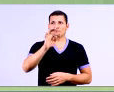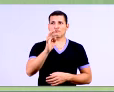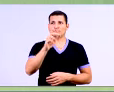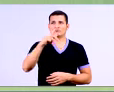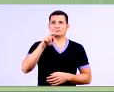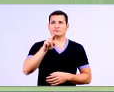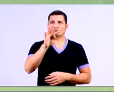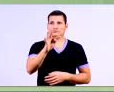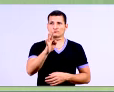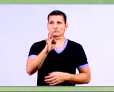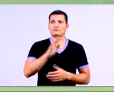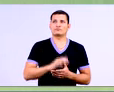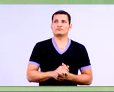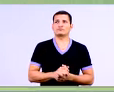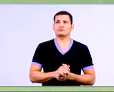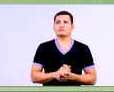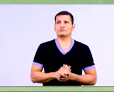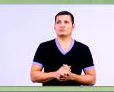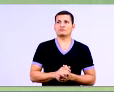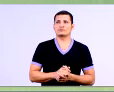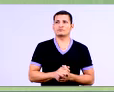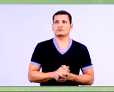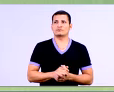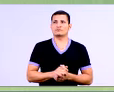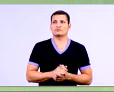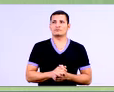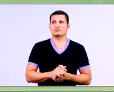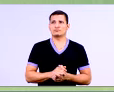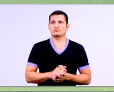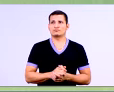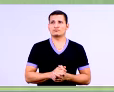estiver relacionado com o conteúdo de uma